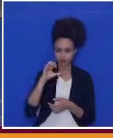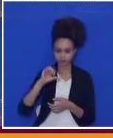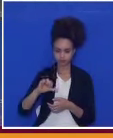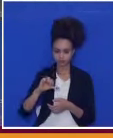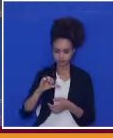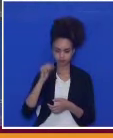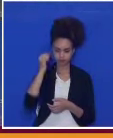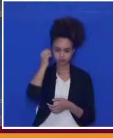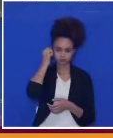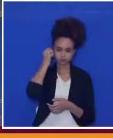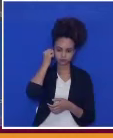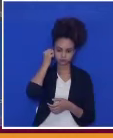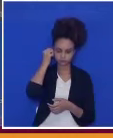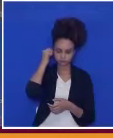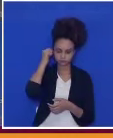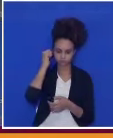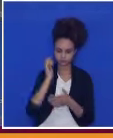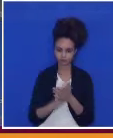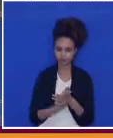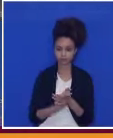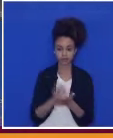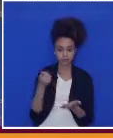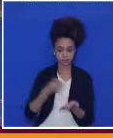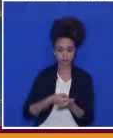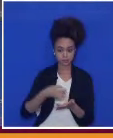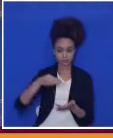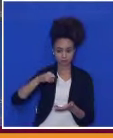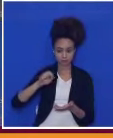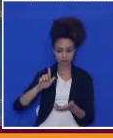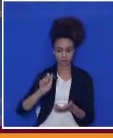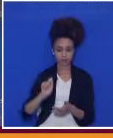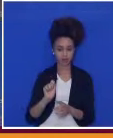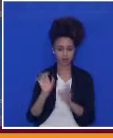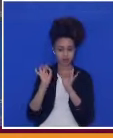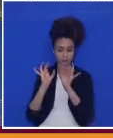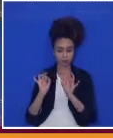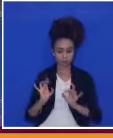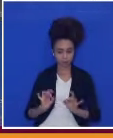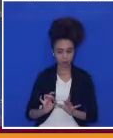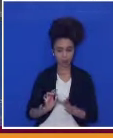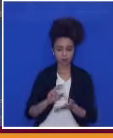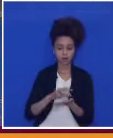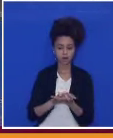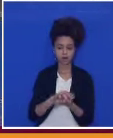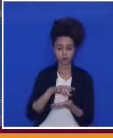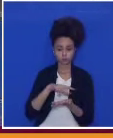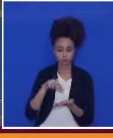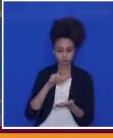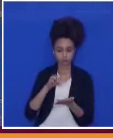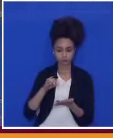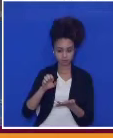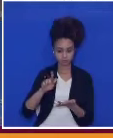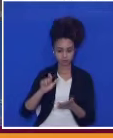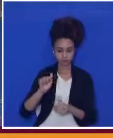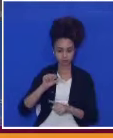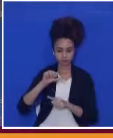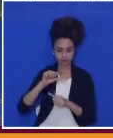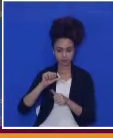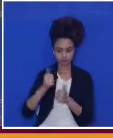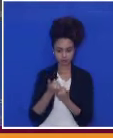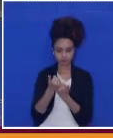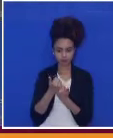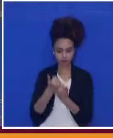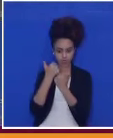Sena agora são exclusivamente para o concurso especial da Mega da Virada. Aposte e boa sorte. Bola vermelha,